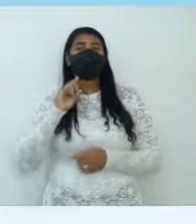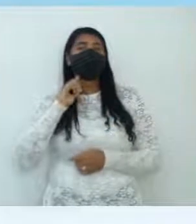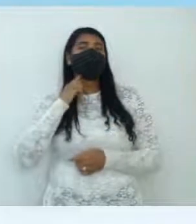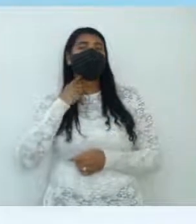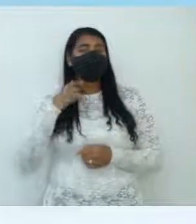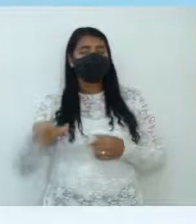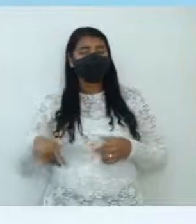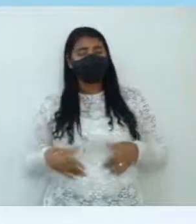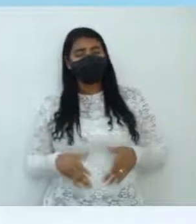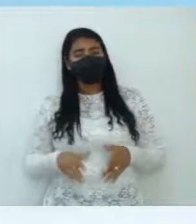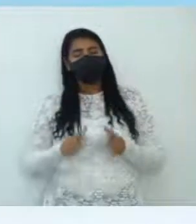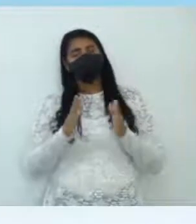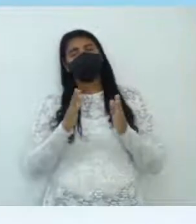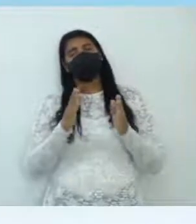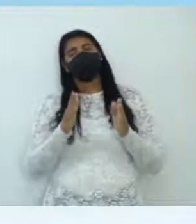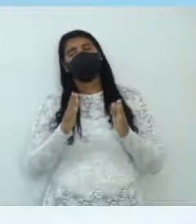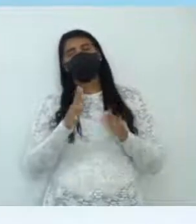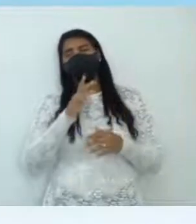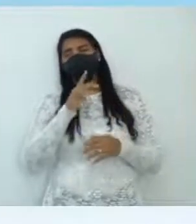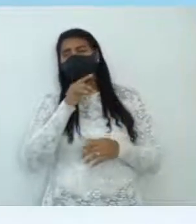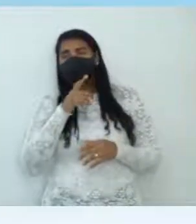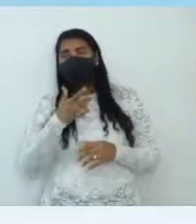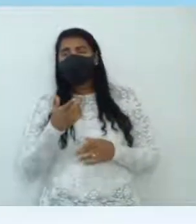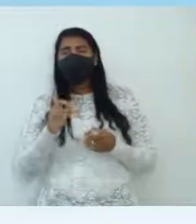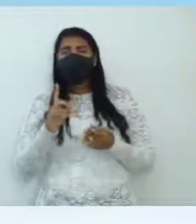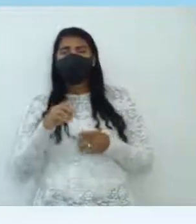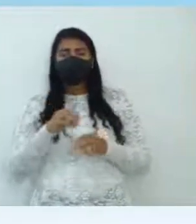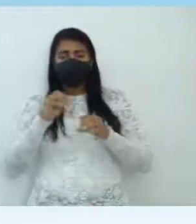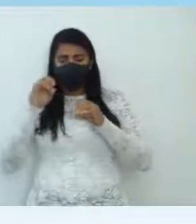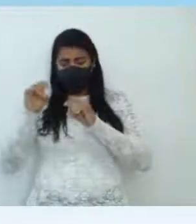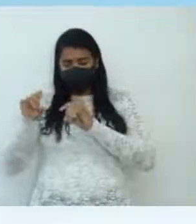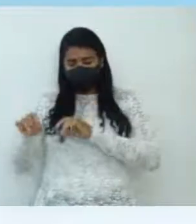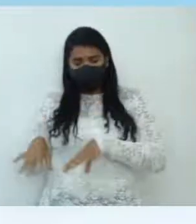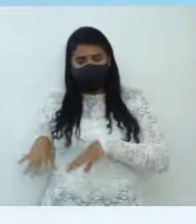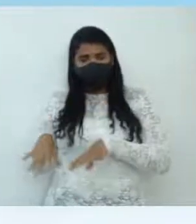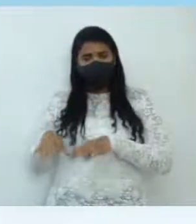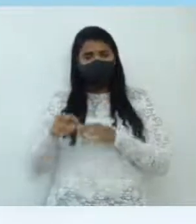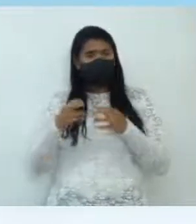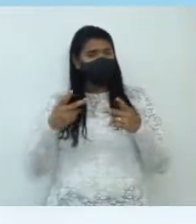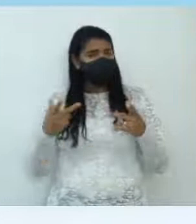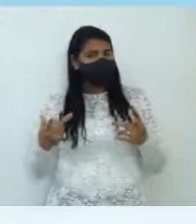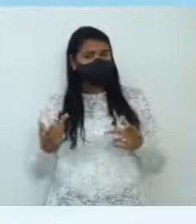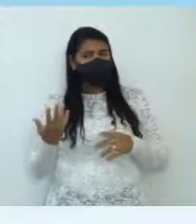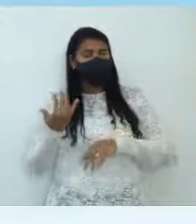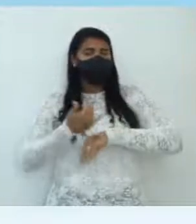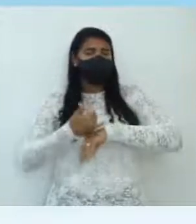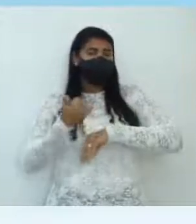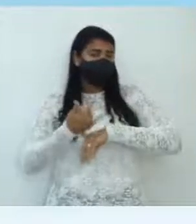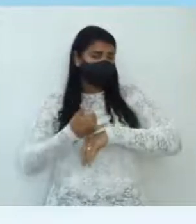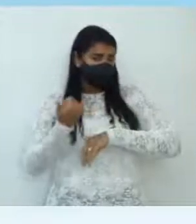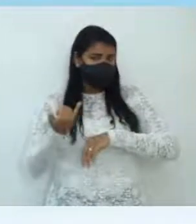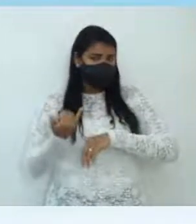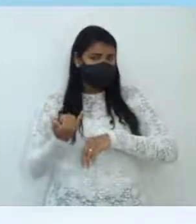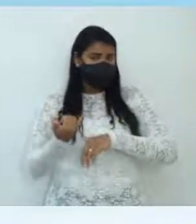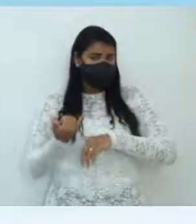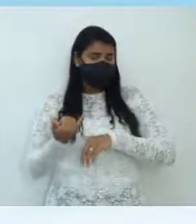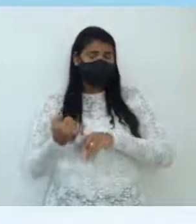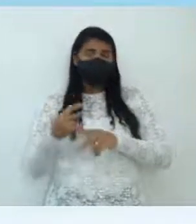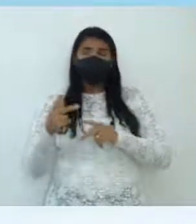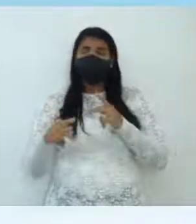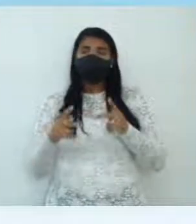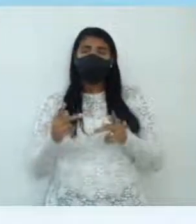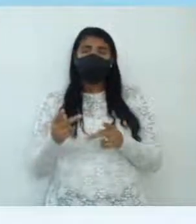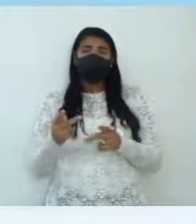de rios, ou seja, pelo descarte que é indevido do material que foi produzido e que